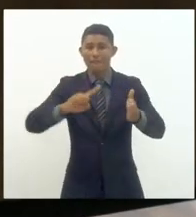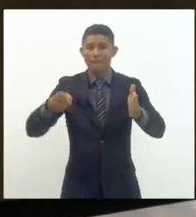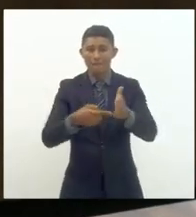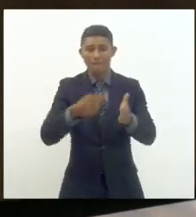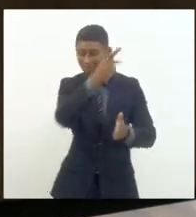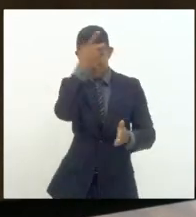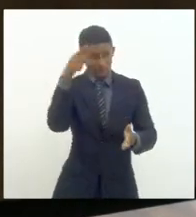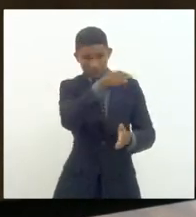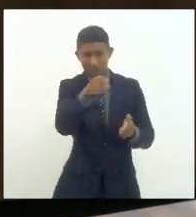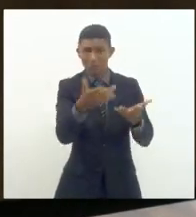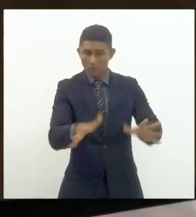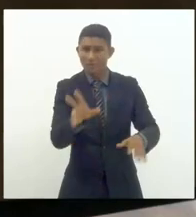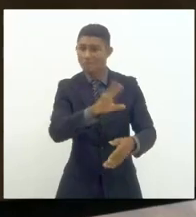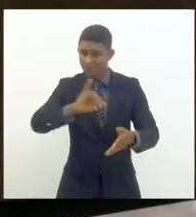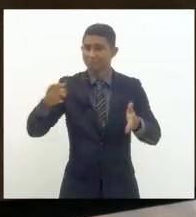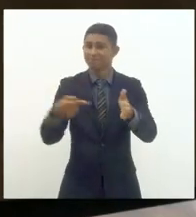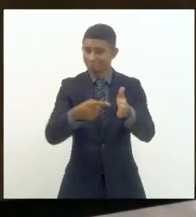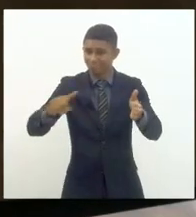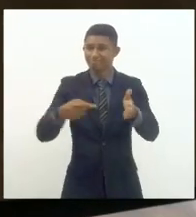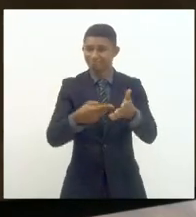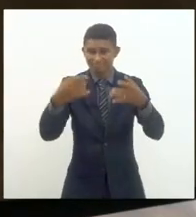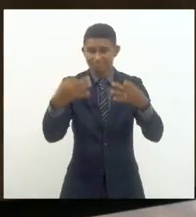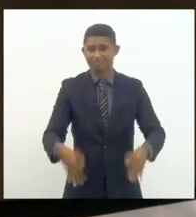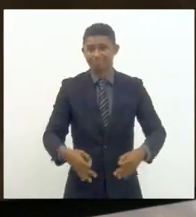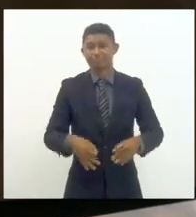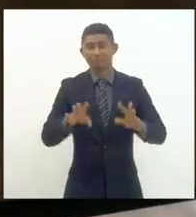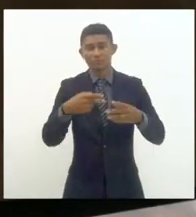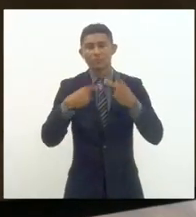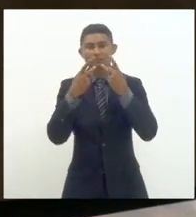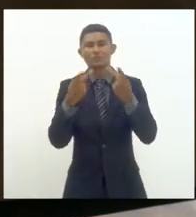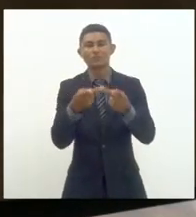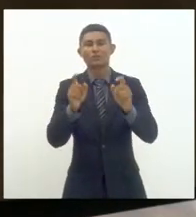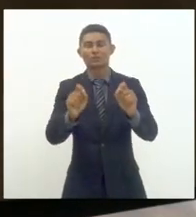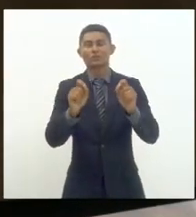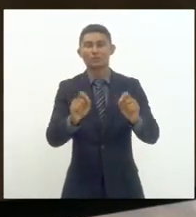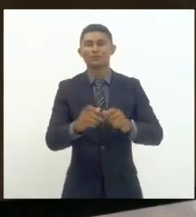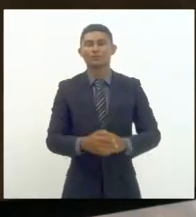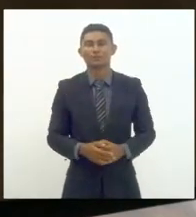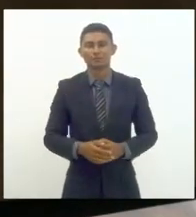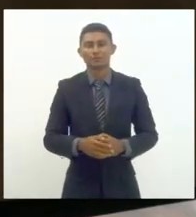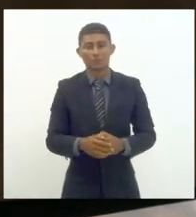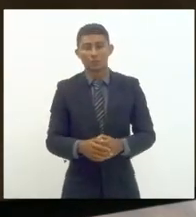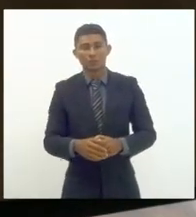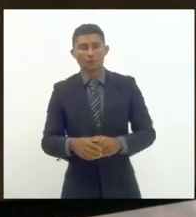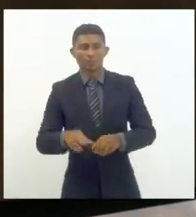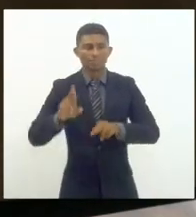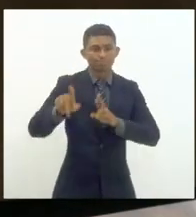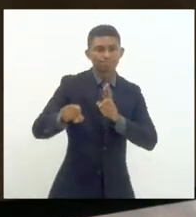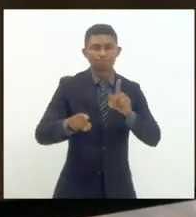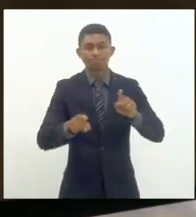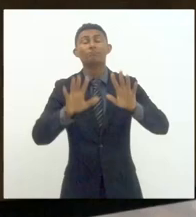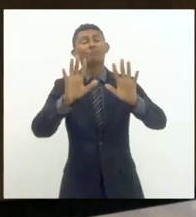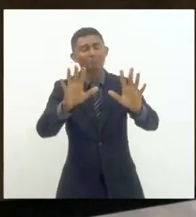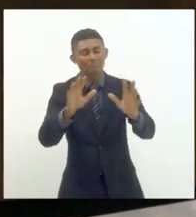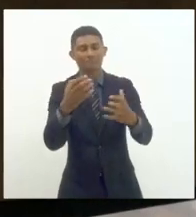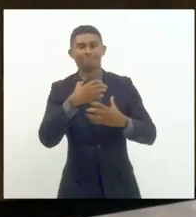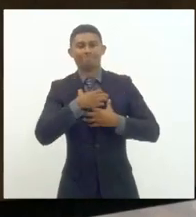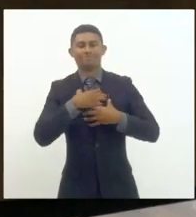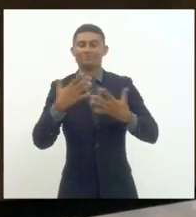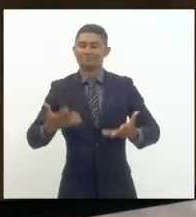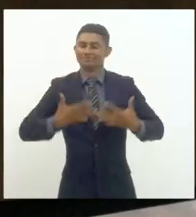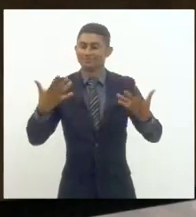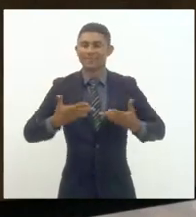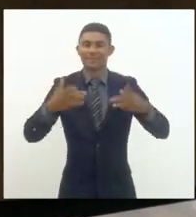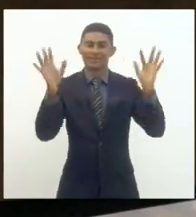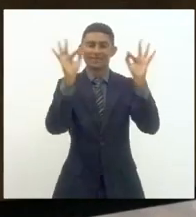fazer isso. Mas registro aqui, ao mesmo tempo que essa divergência, a minha alegria de estar